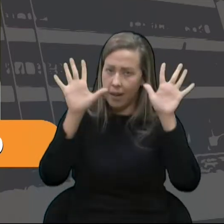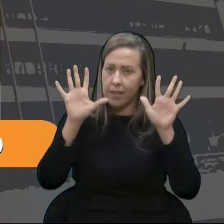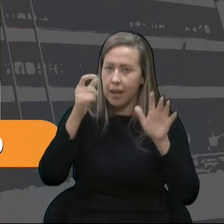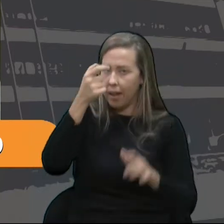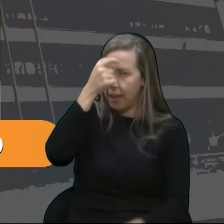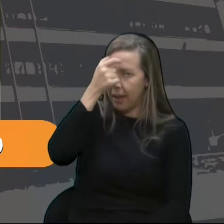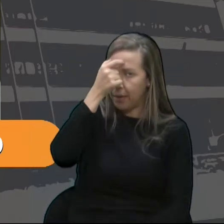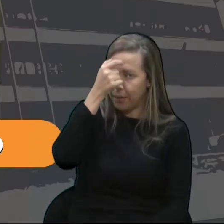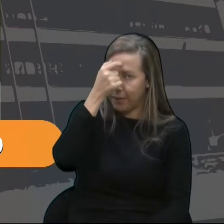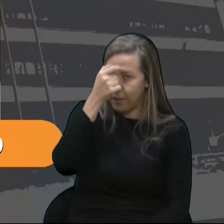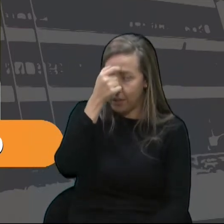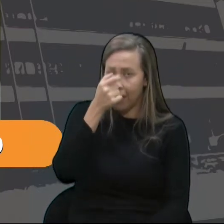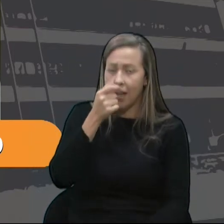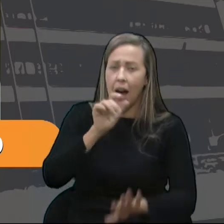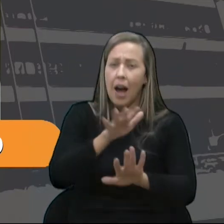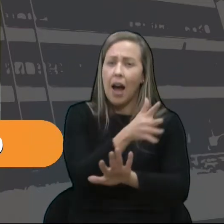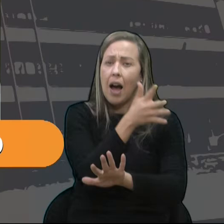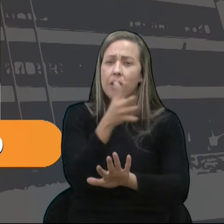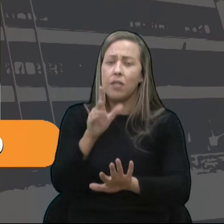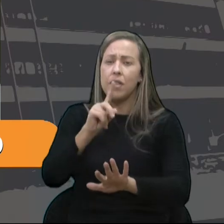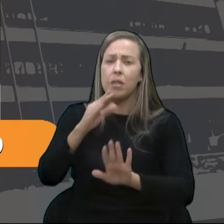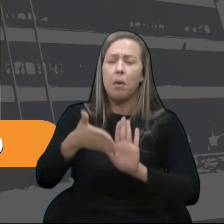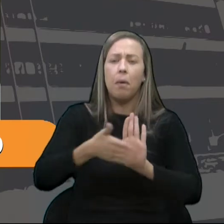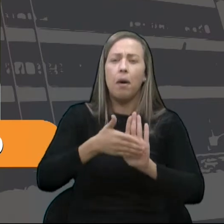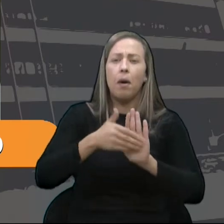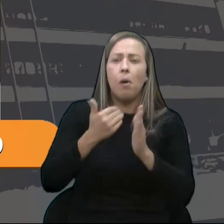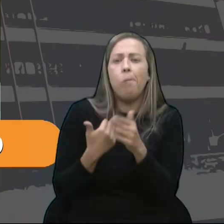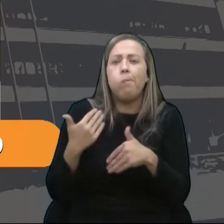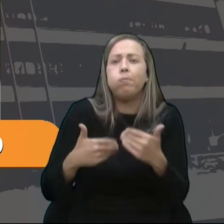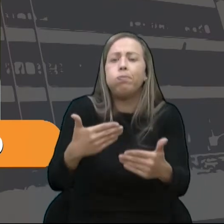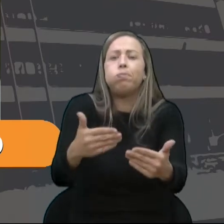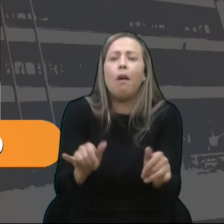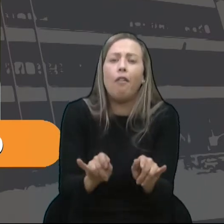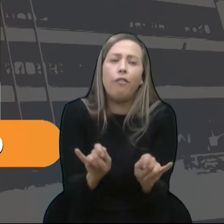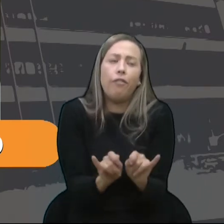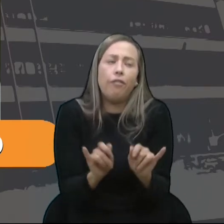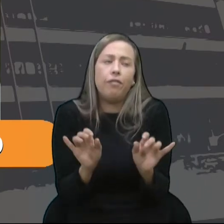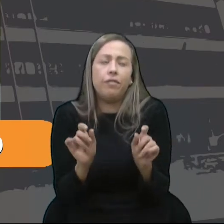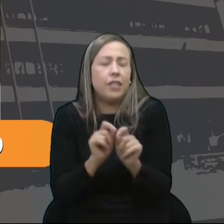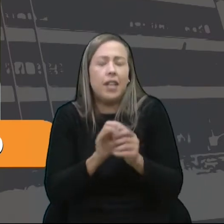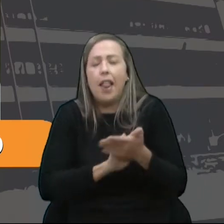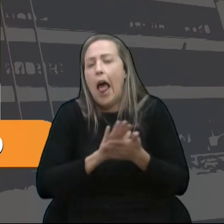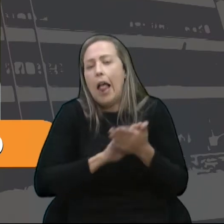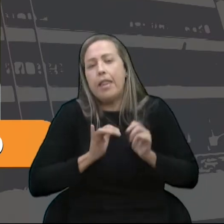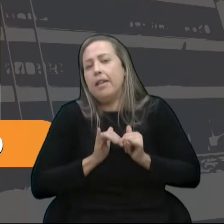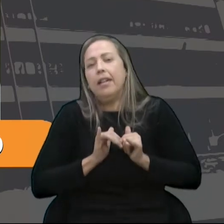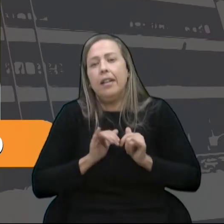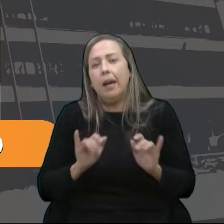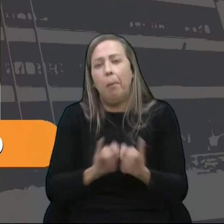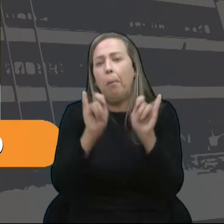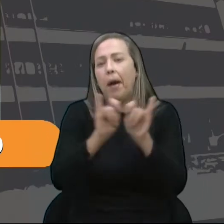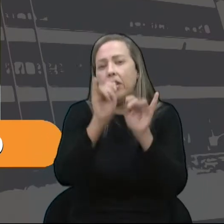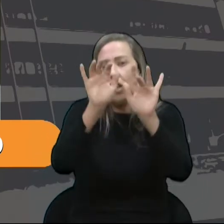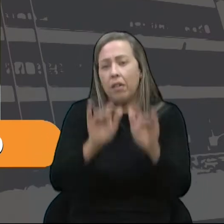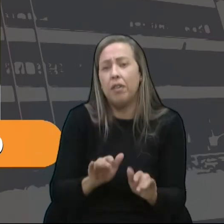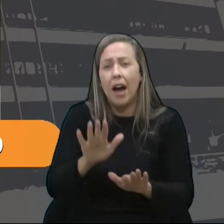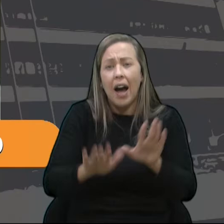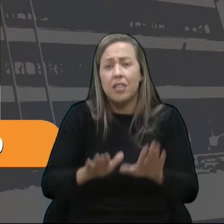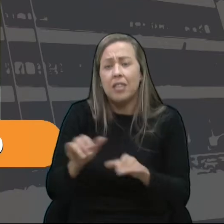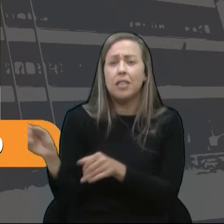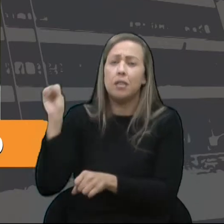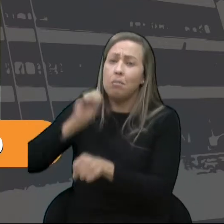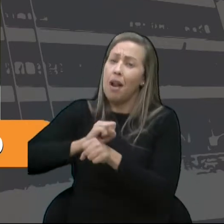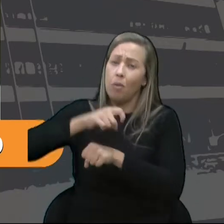vezes pode não se tratar de uma procrastinação. Às vezes pode se tratar realmente de esperar o